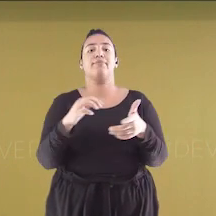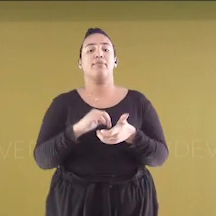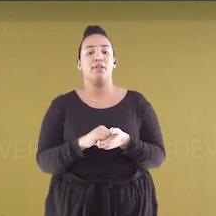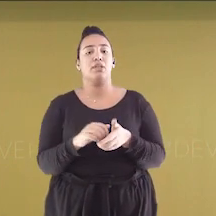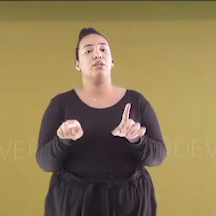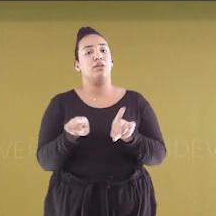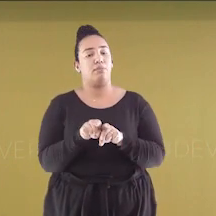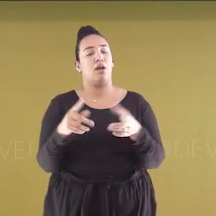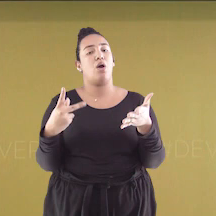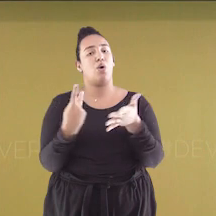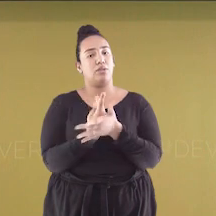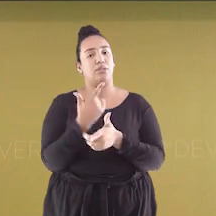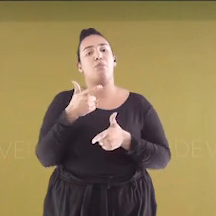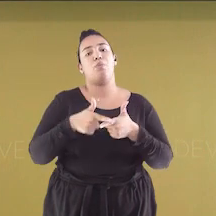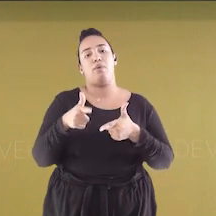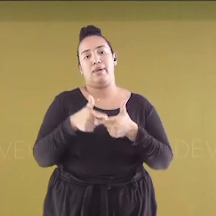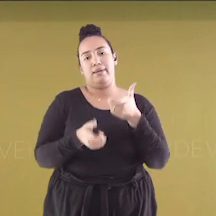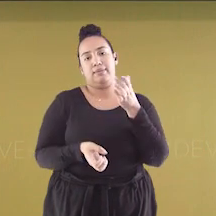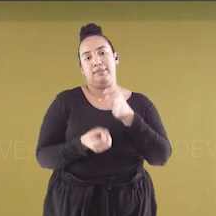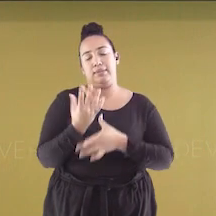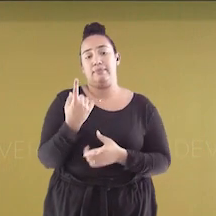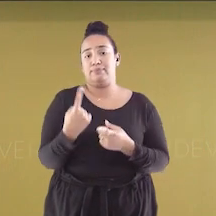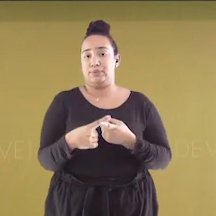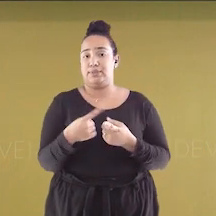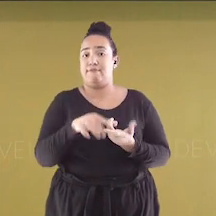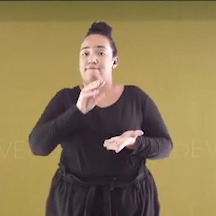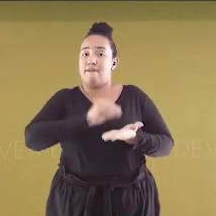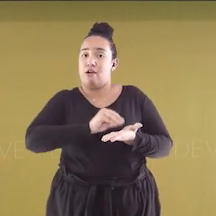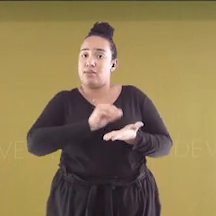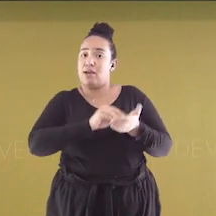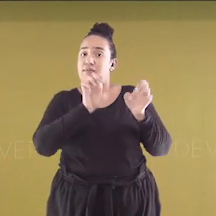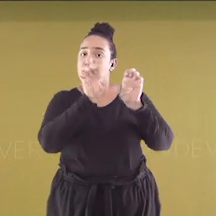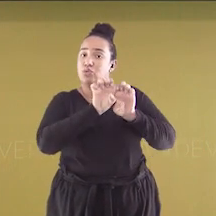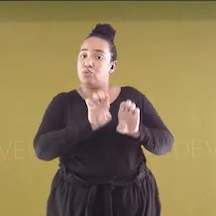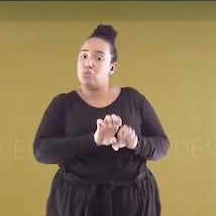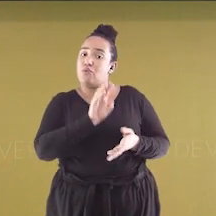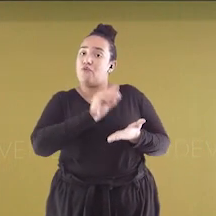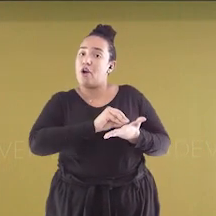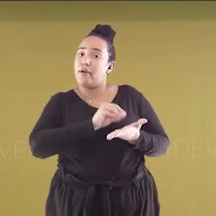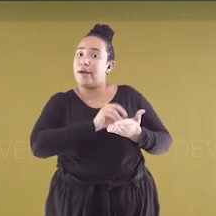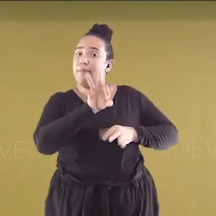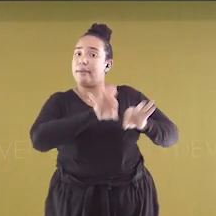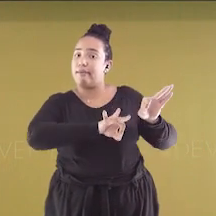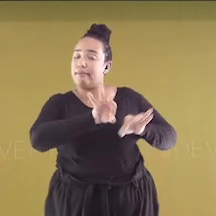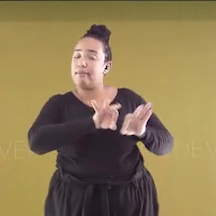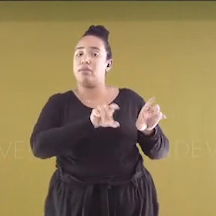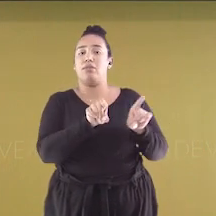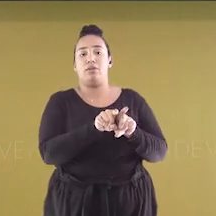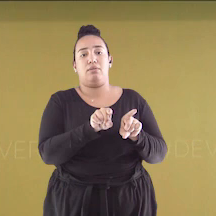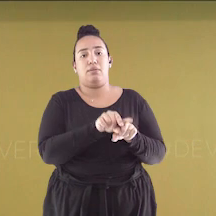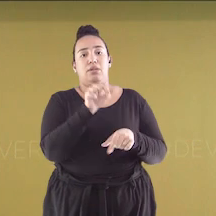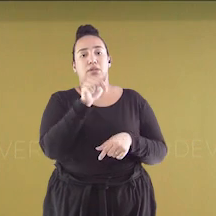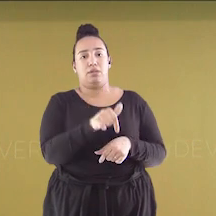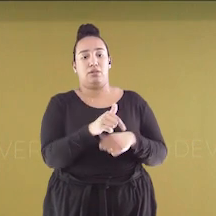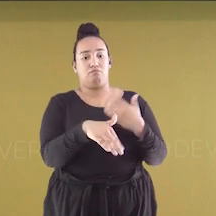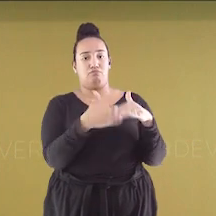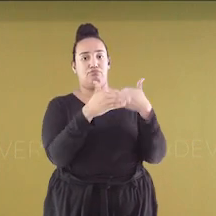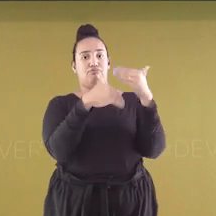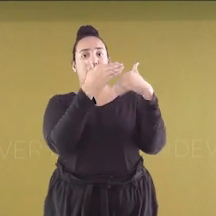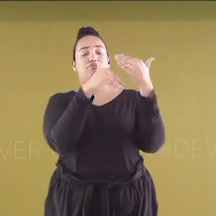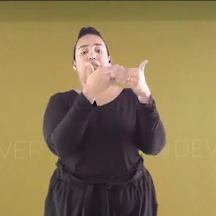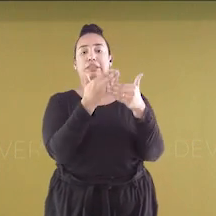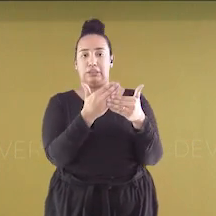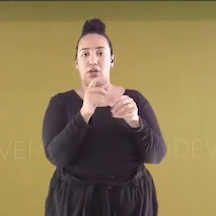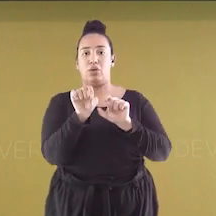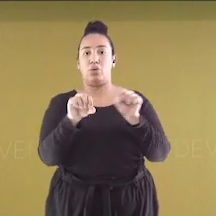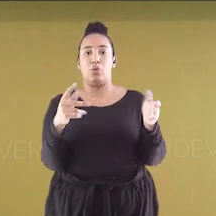ela, problemas urbanos surgissem, devido à falta de planejamento e o crescimento